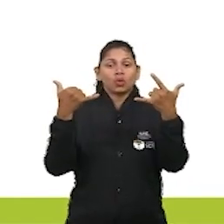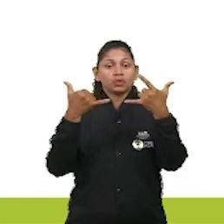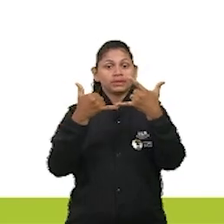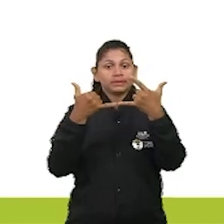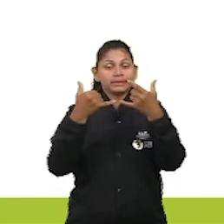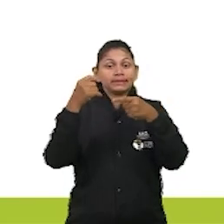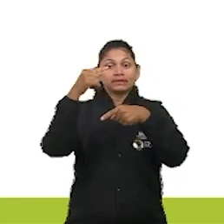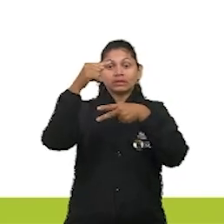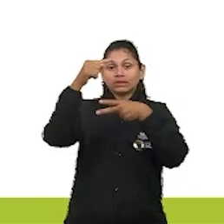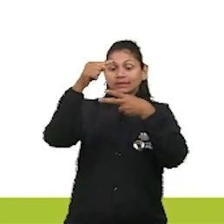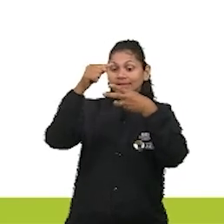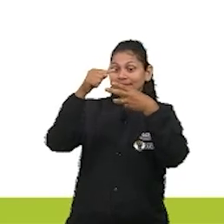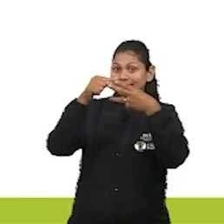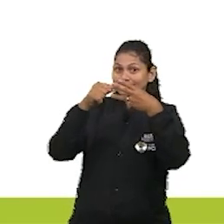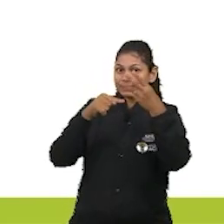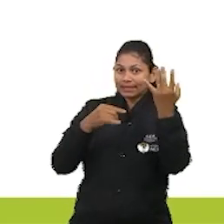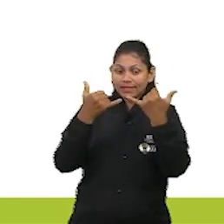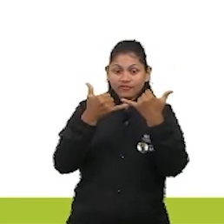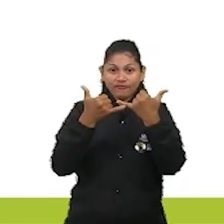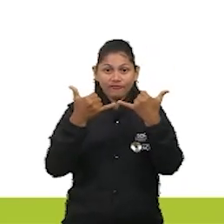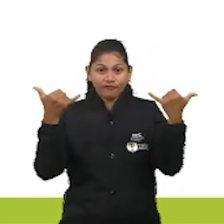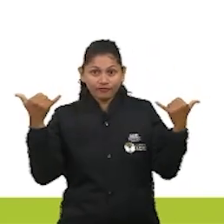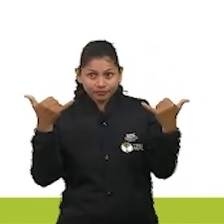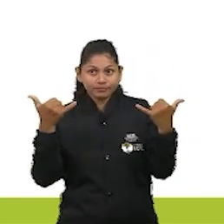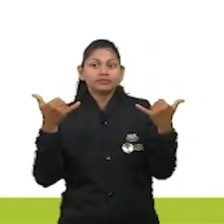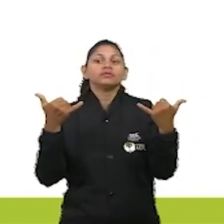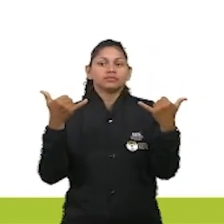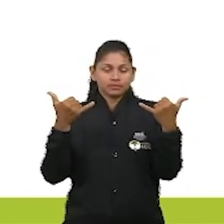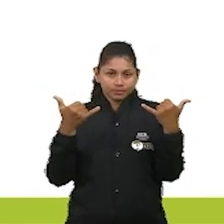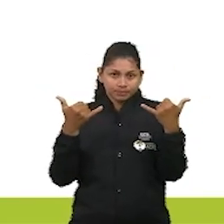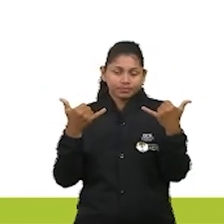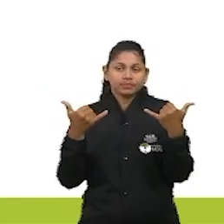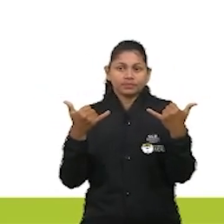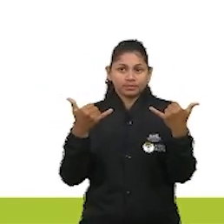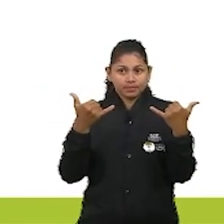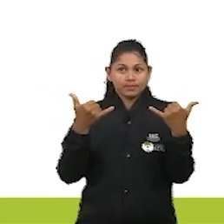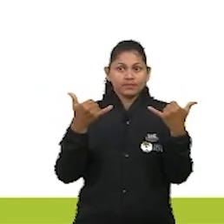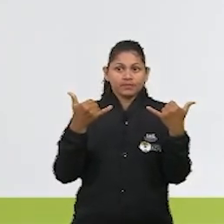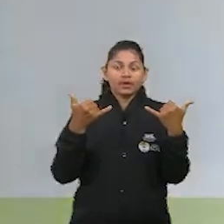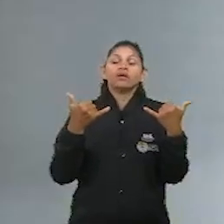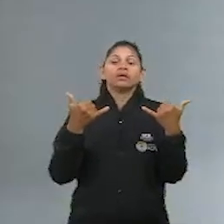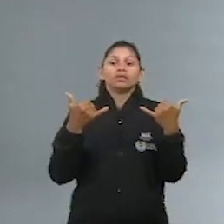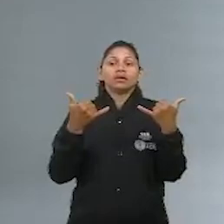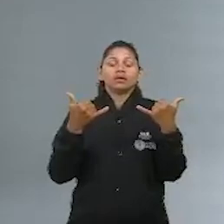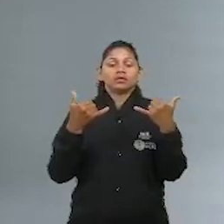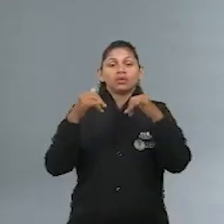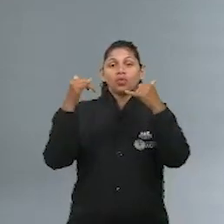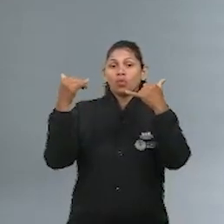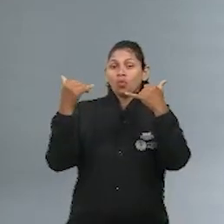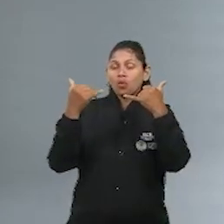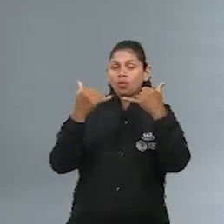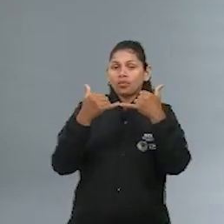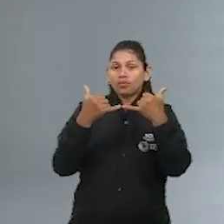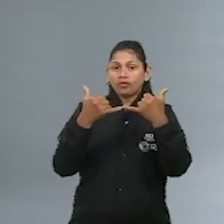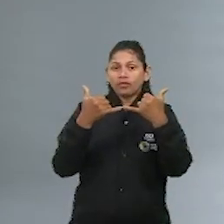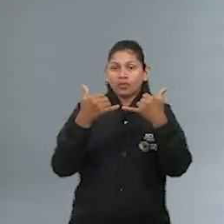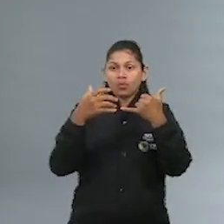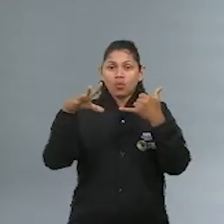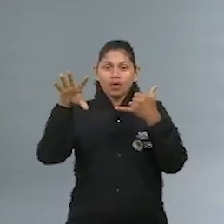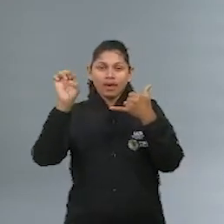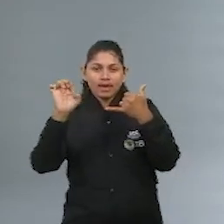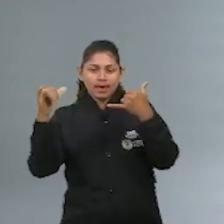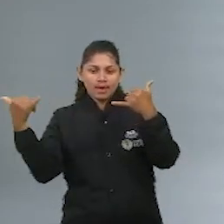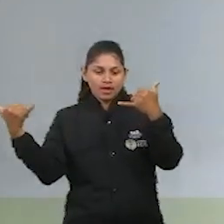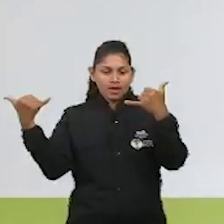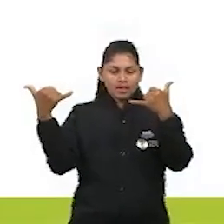tenho 3 fios, tá? Tanto no B como no F. Então, nessa imagem, nesse exemplo, eu tenho aí 2